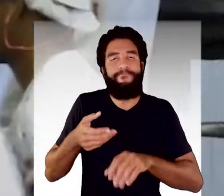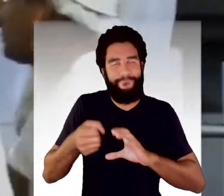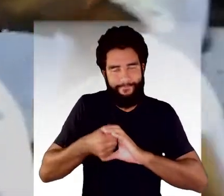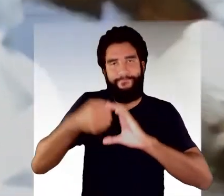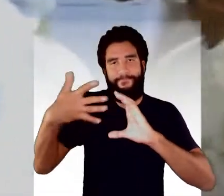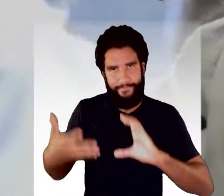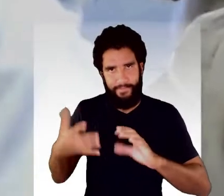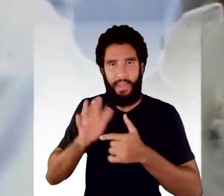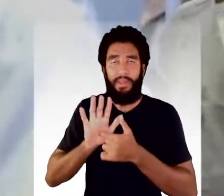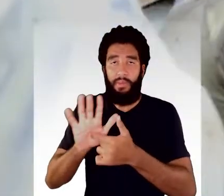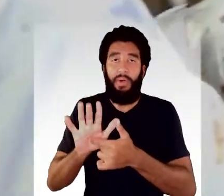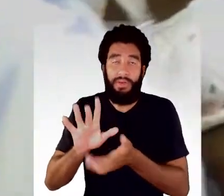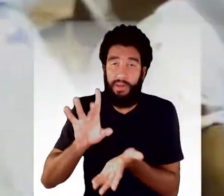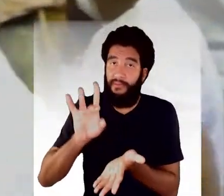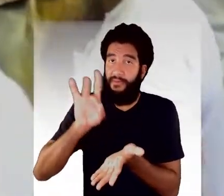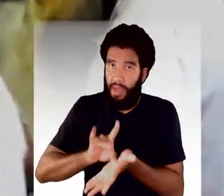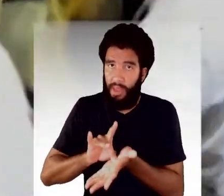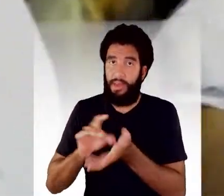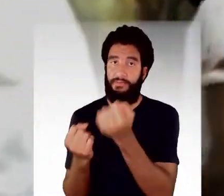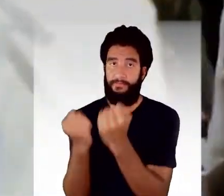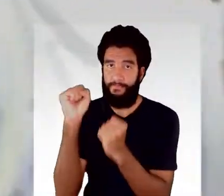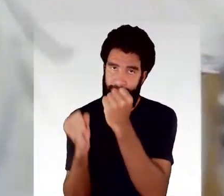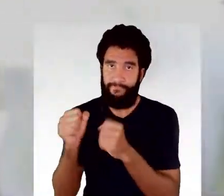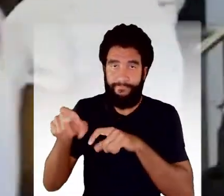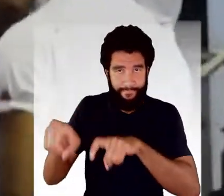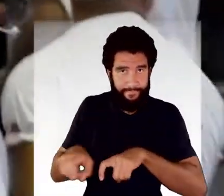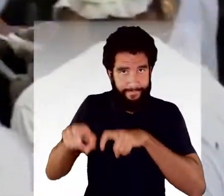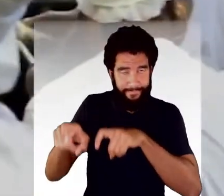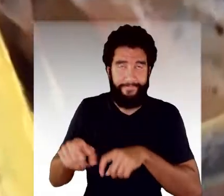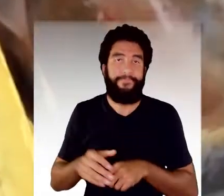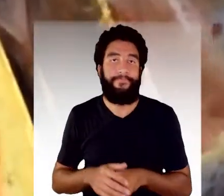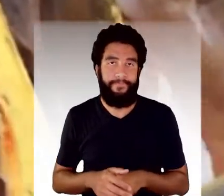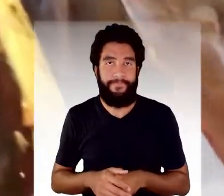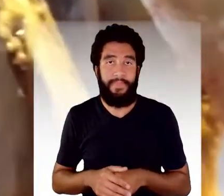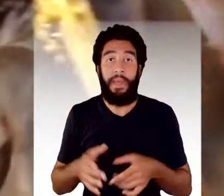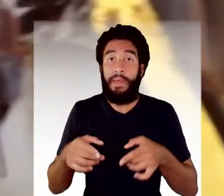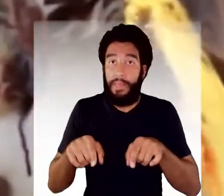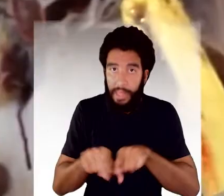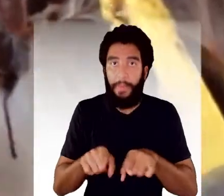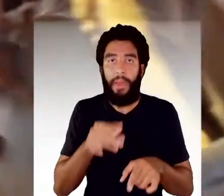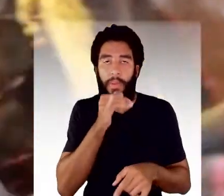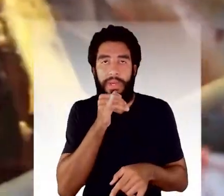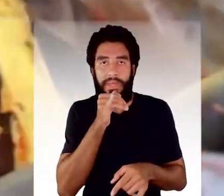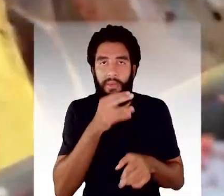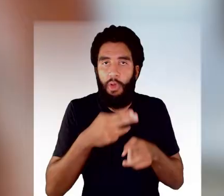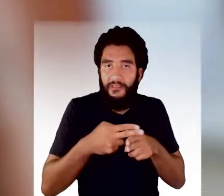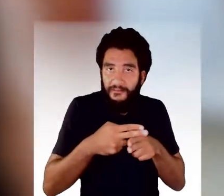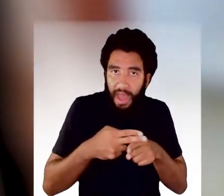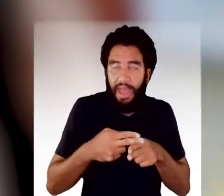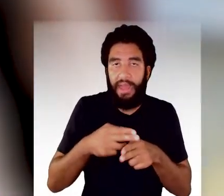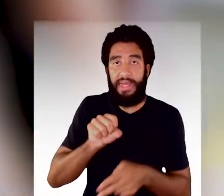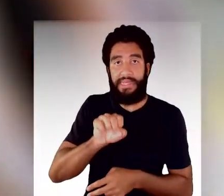das características que revelam a dura realidade da indústria pecuarista. Se não bastasse a exposição constante a